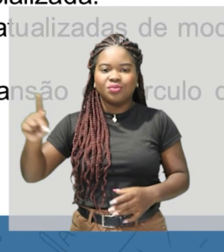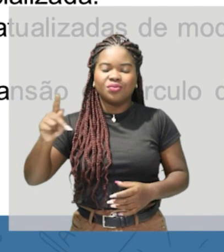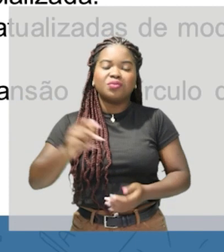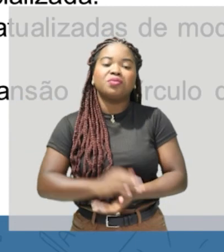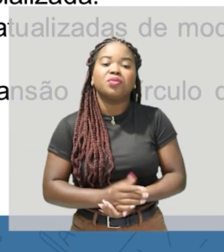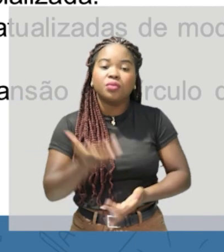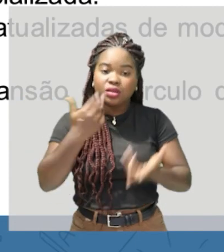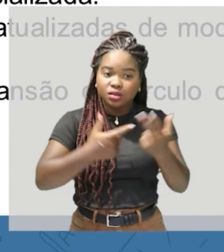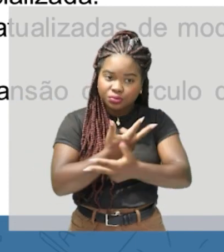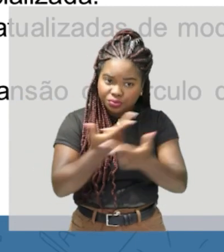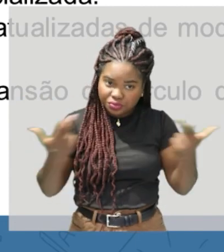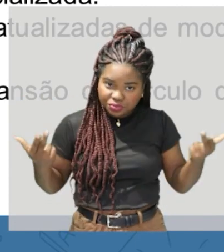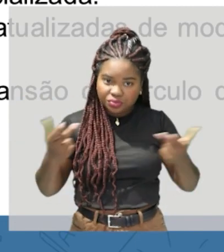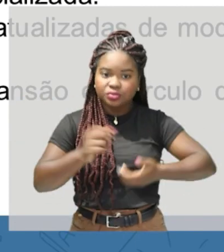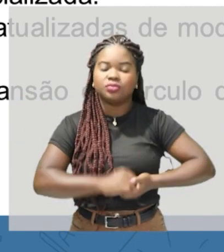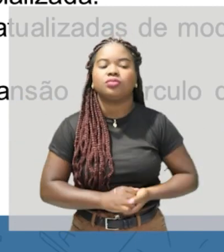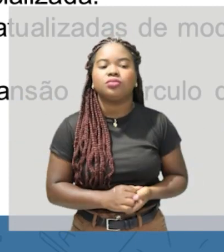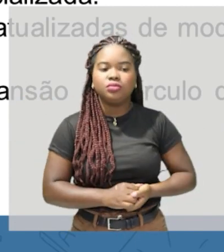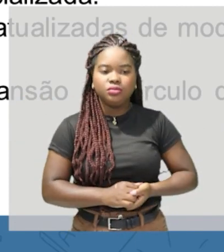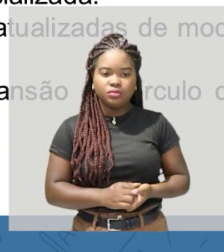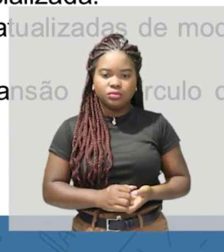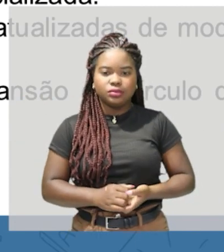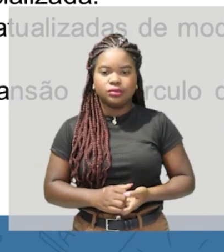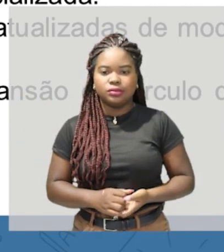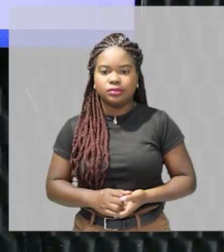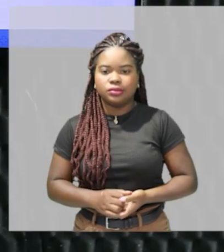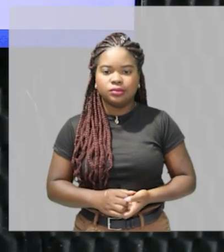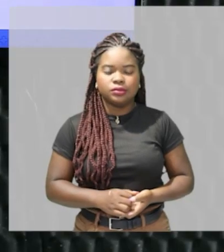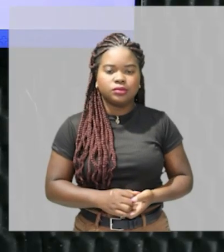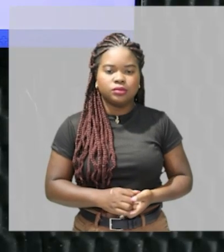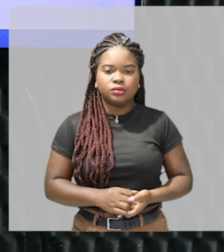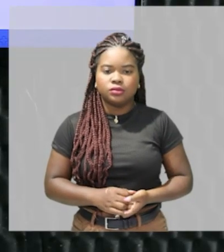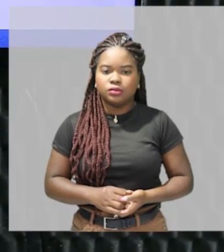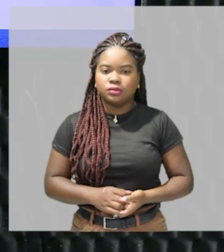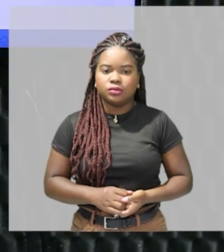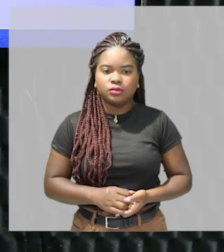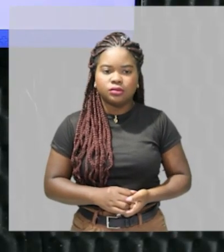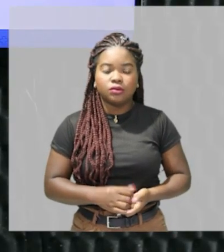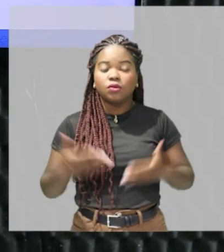dos estabelecimentos que os usam, no caso, os estabelecimentos dos restaurantes.